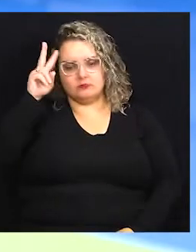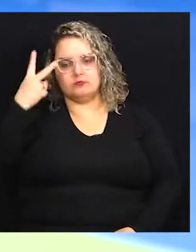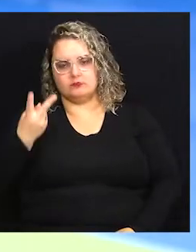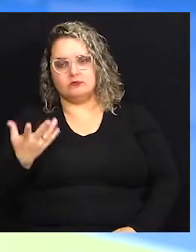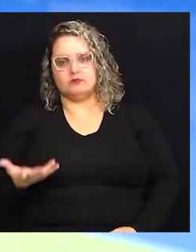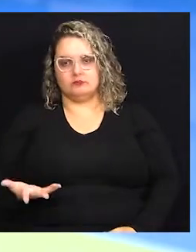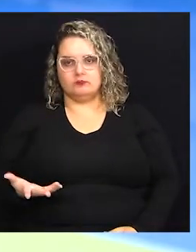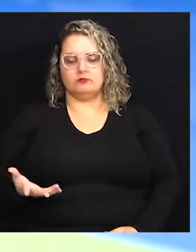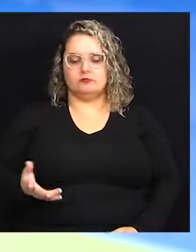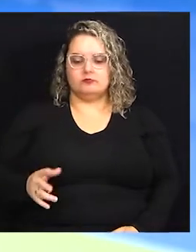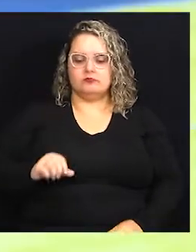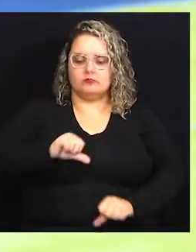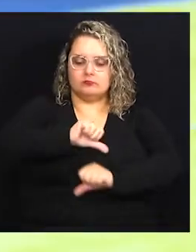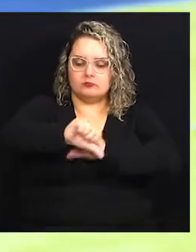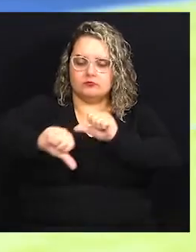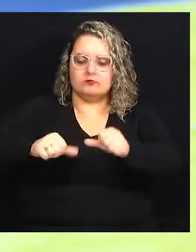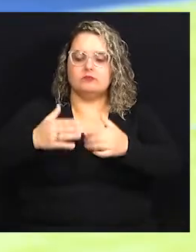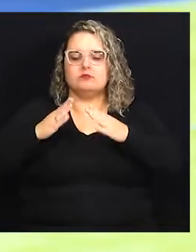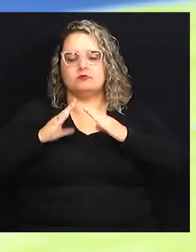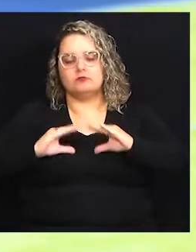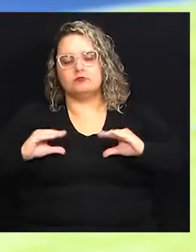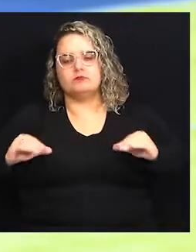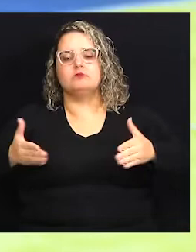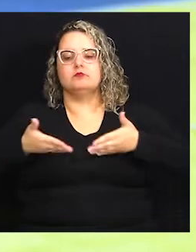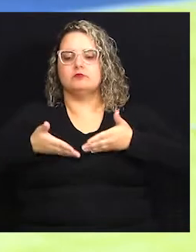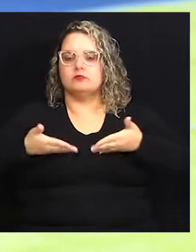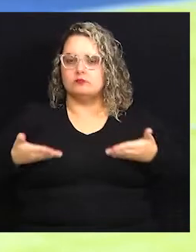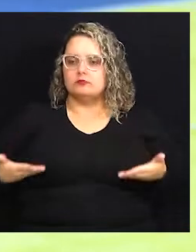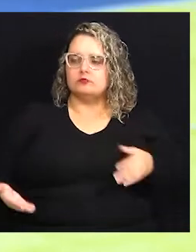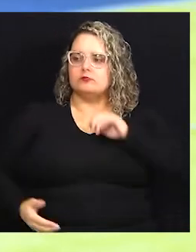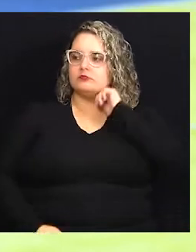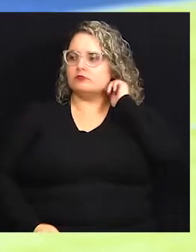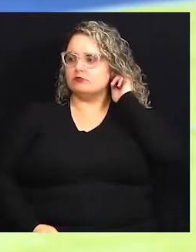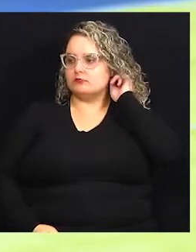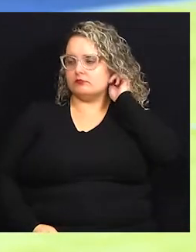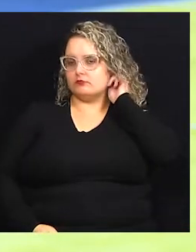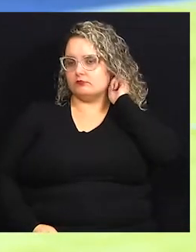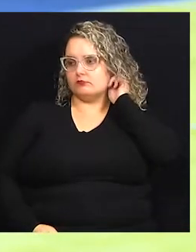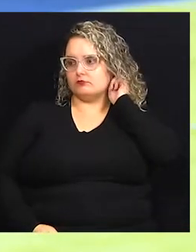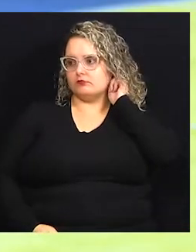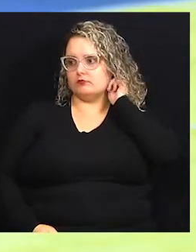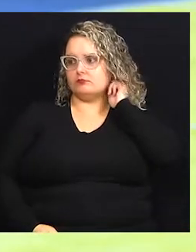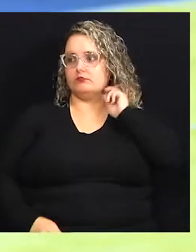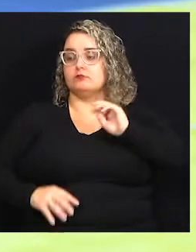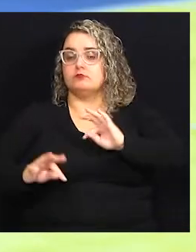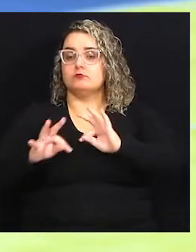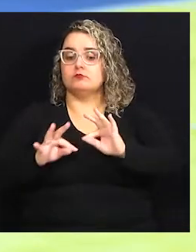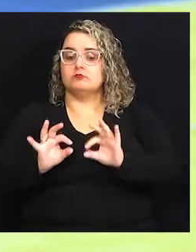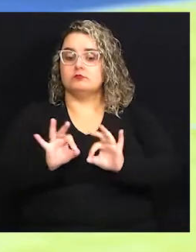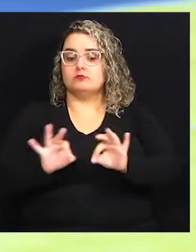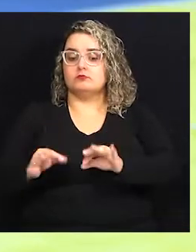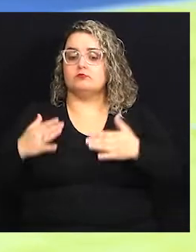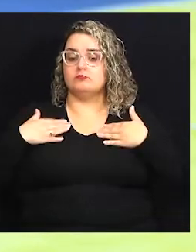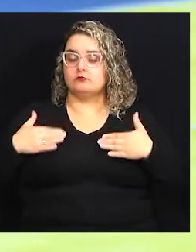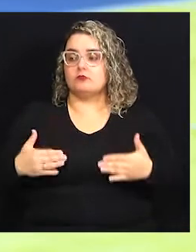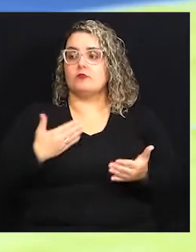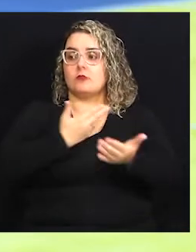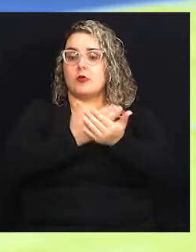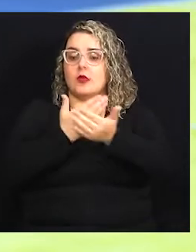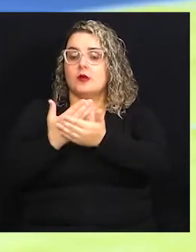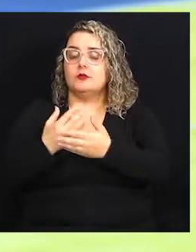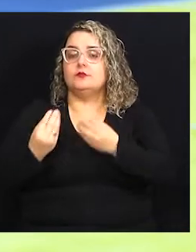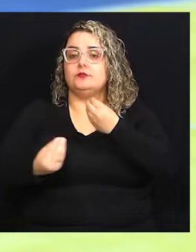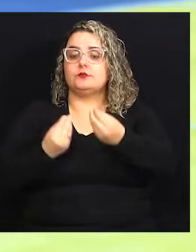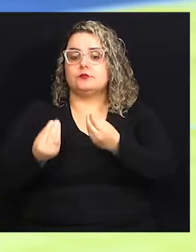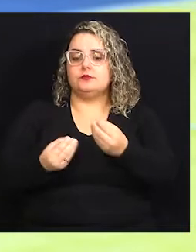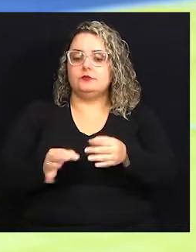mais suave. Questão técnica de ser um preparador físico, questão de estudo, como que você se preparou